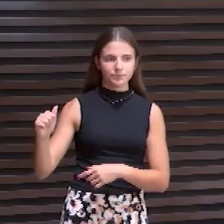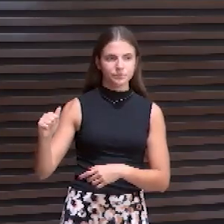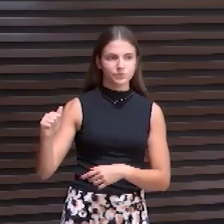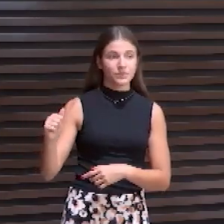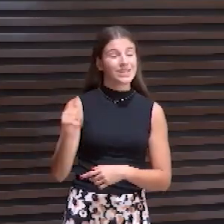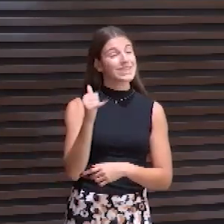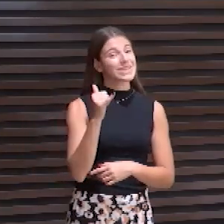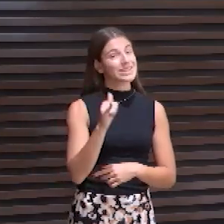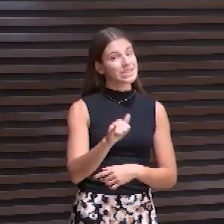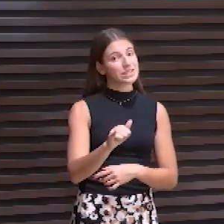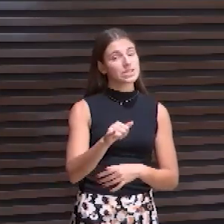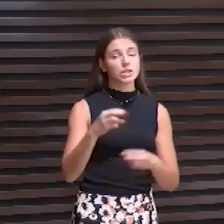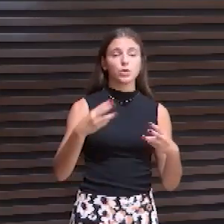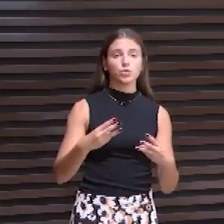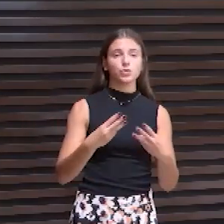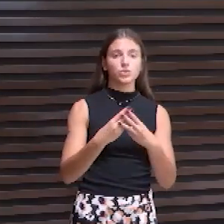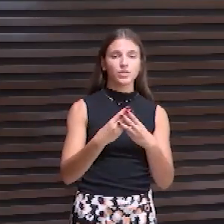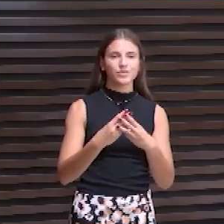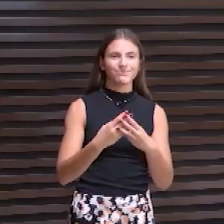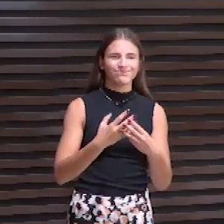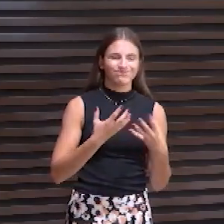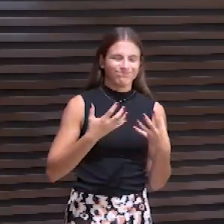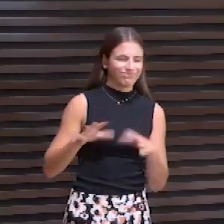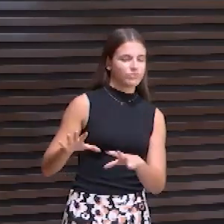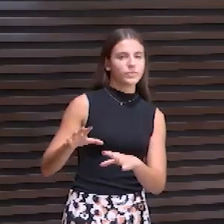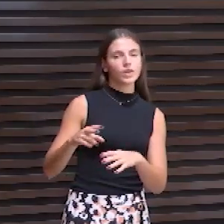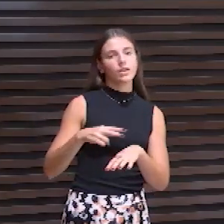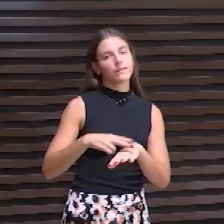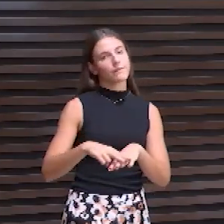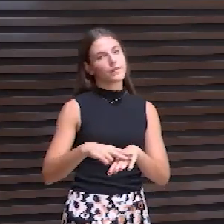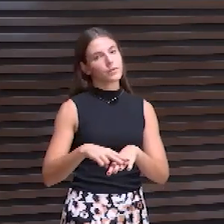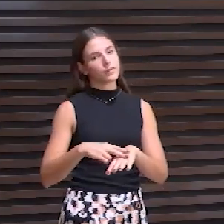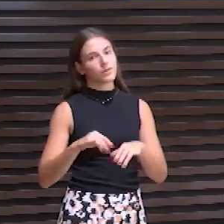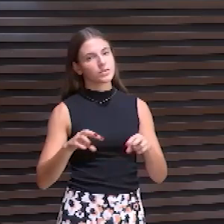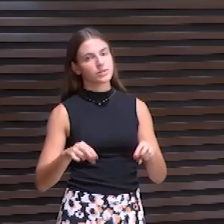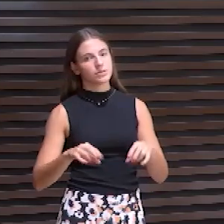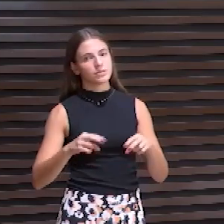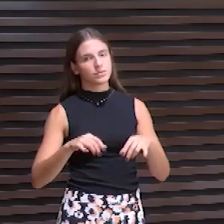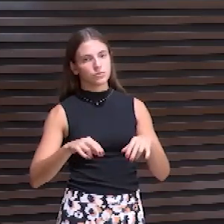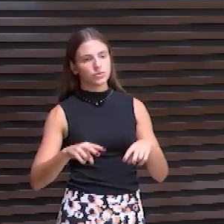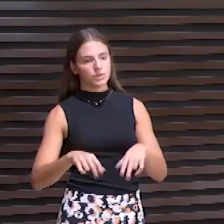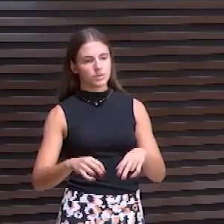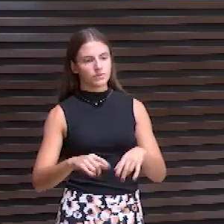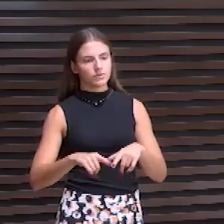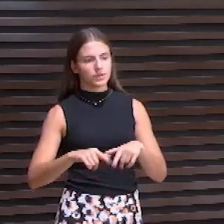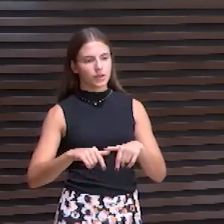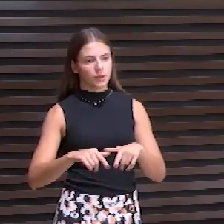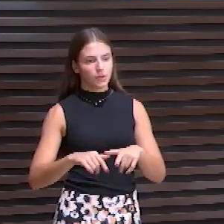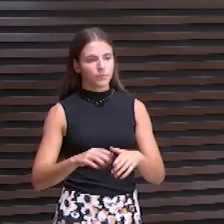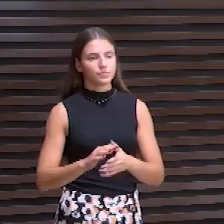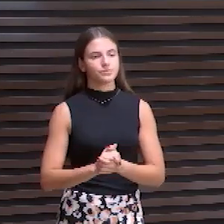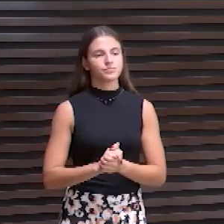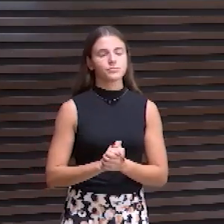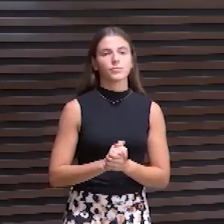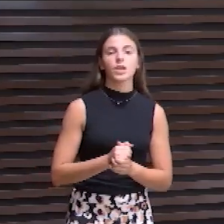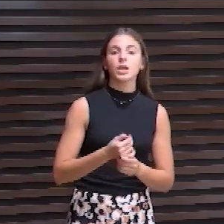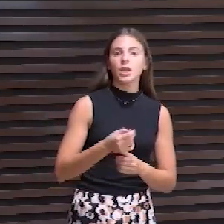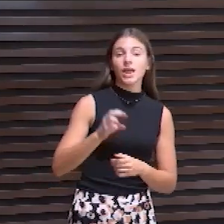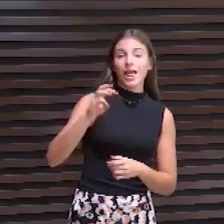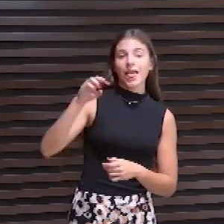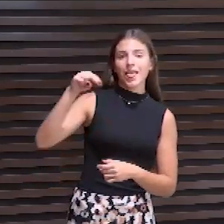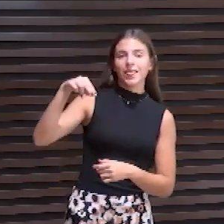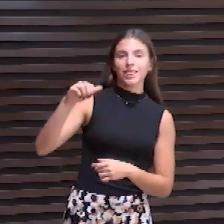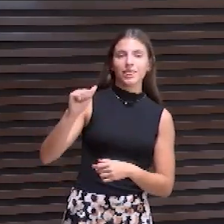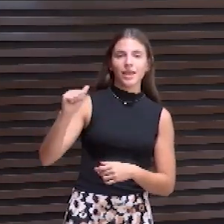viúva de Sarepta, imagina de Naamã. Naamã, ele era gentil, pagão, ele era comandante do